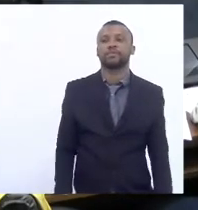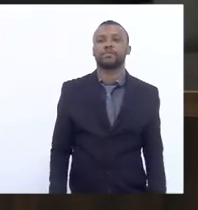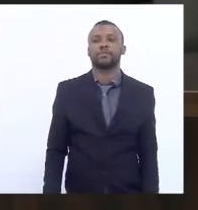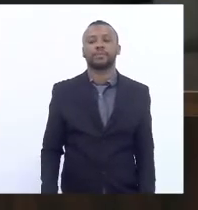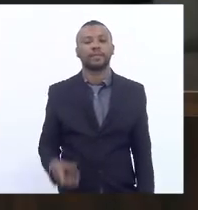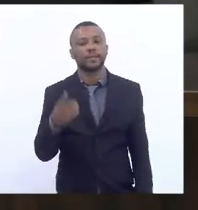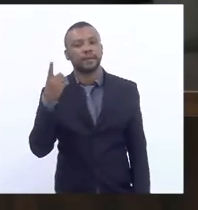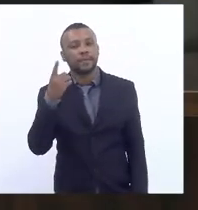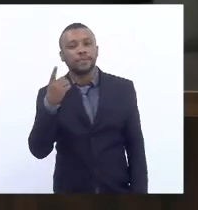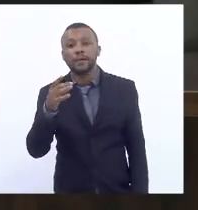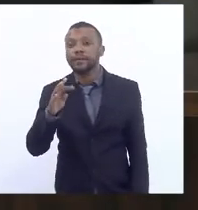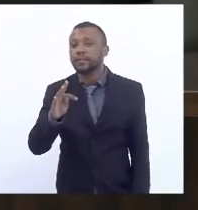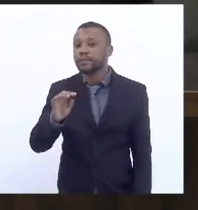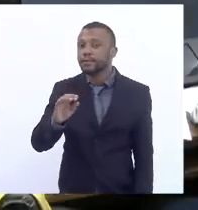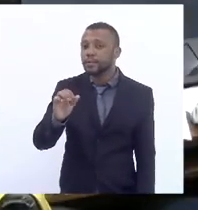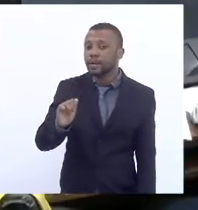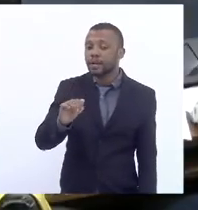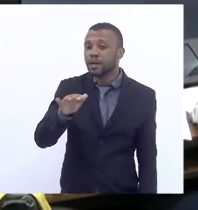Deputada Tia Ju.